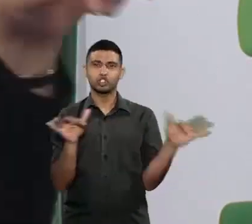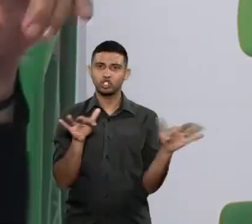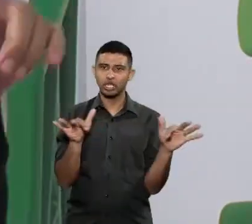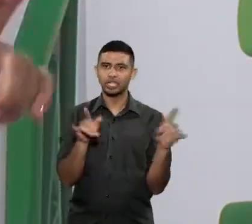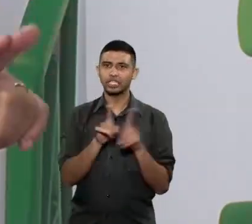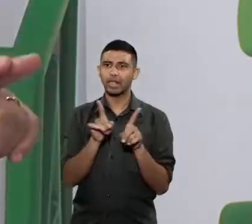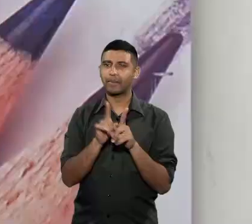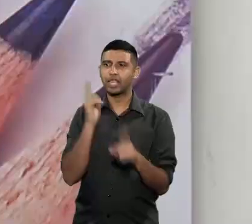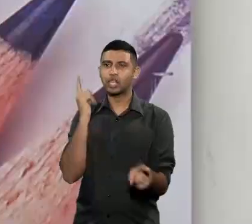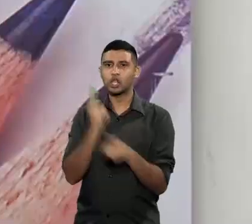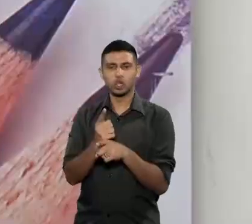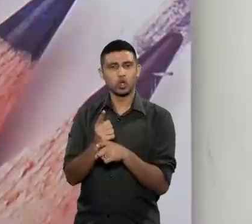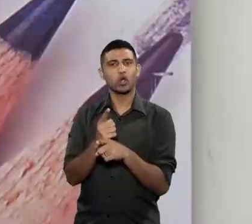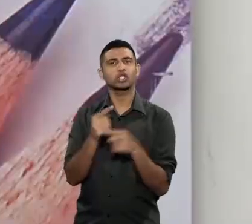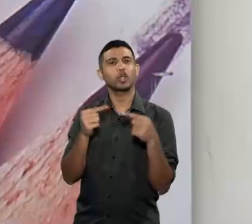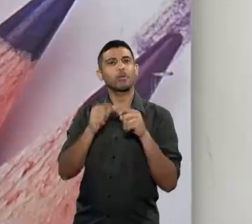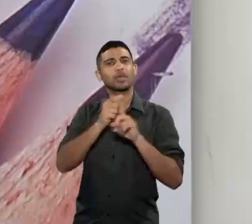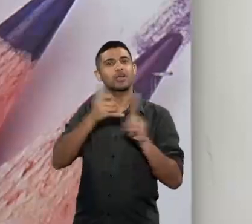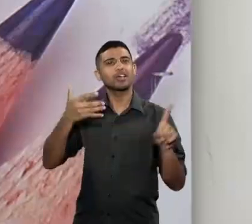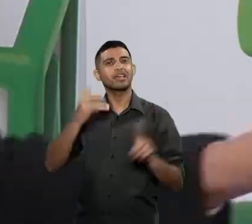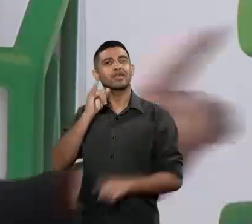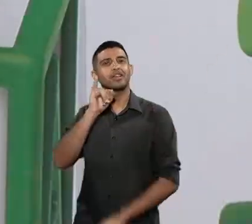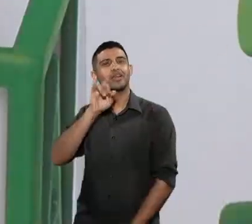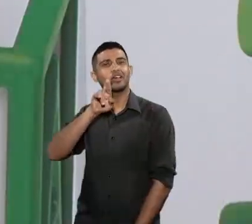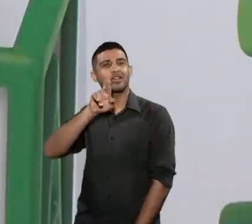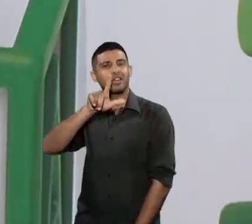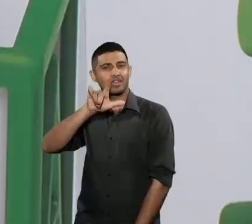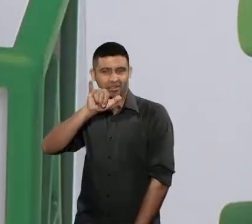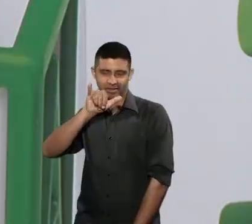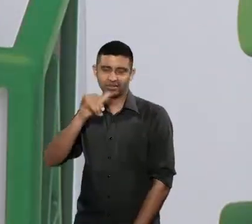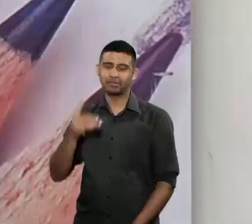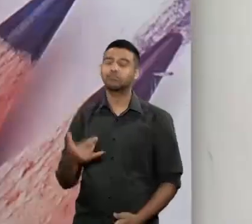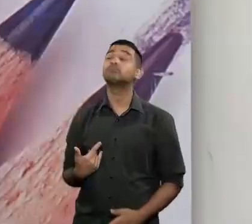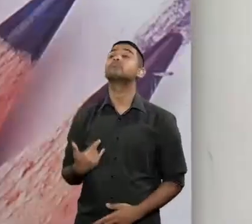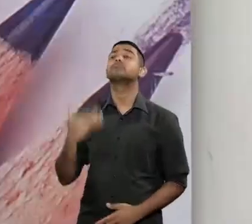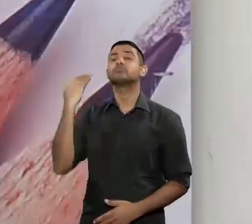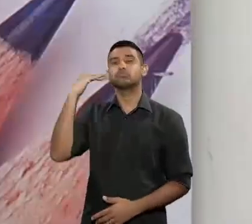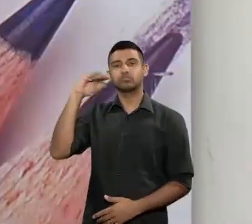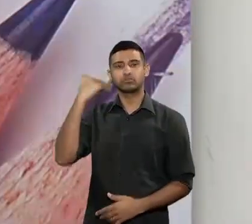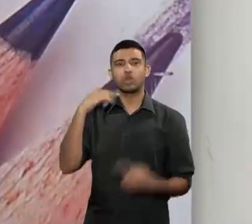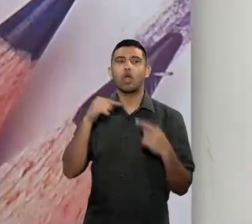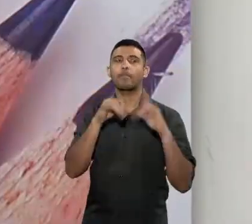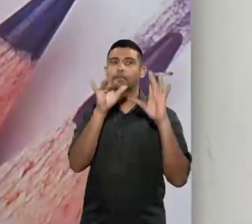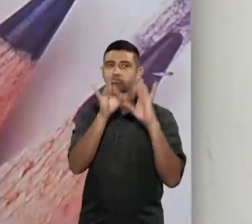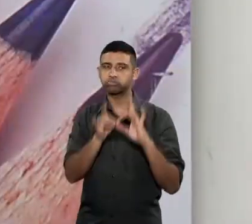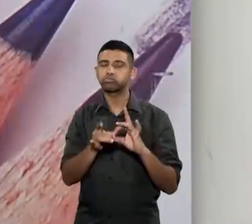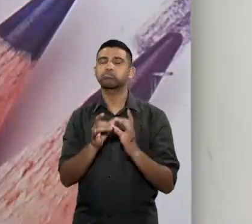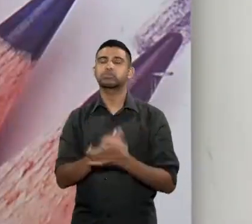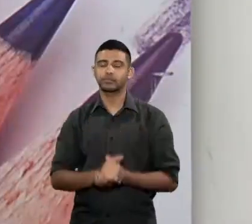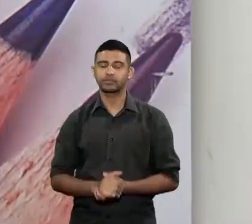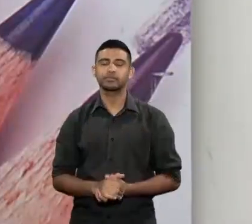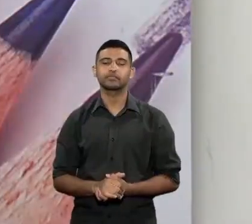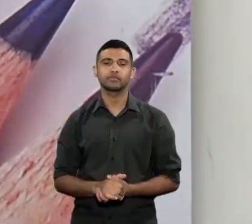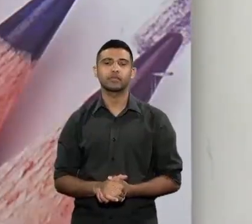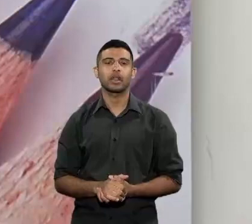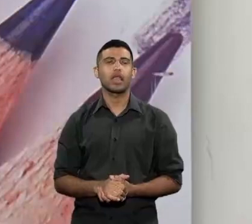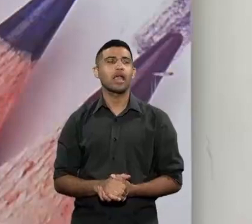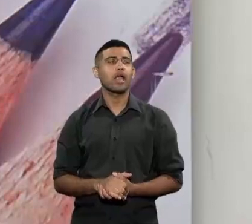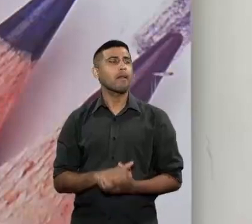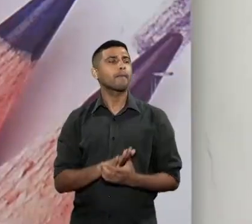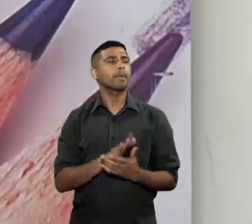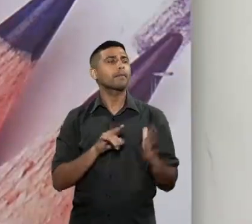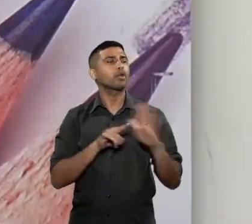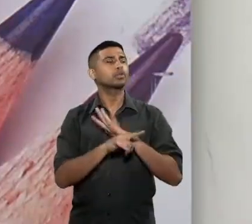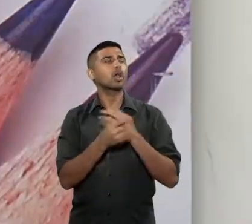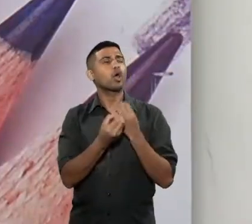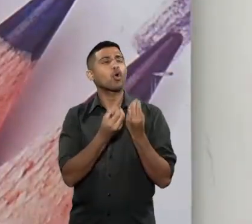também comorbidade percebi. Com a síndrome de Ehlers. Ah, certo, em comorbidade. E o